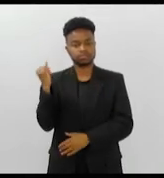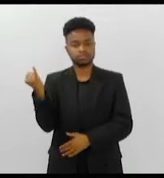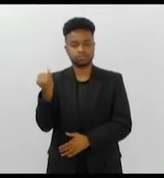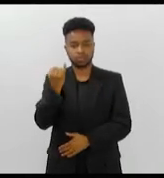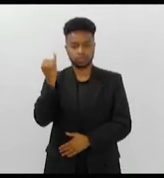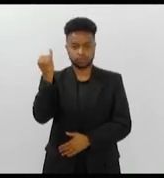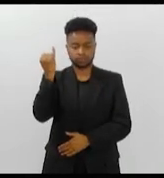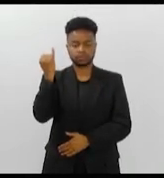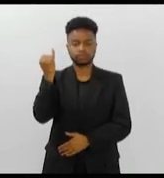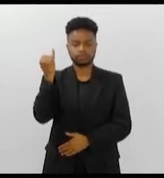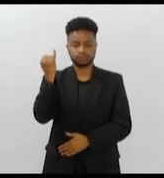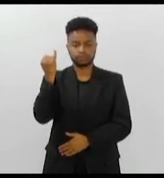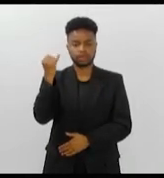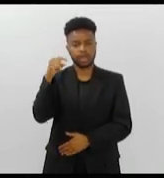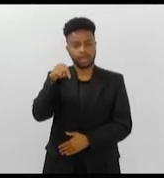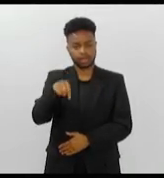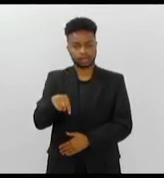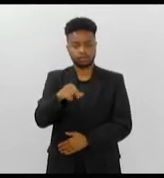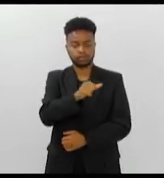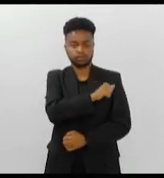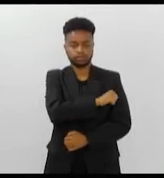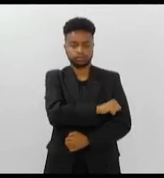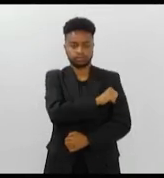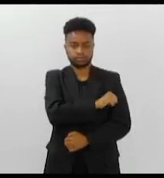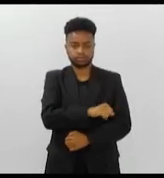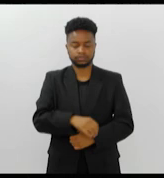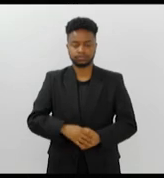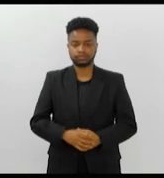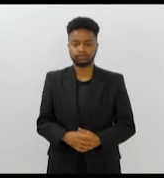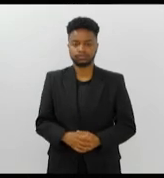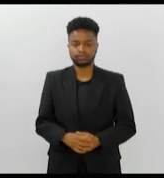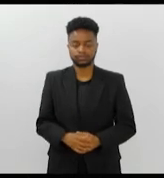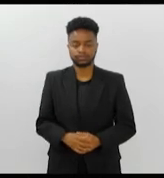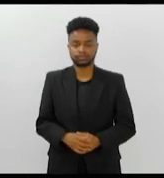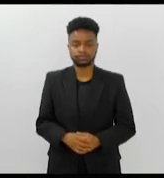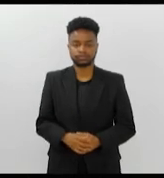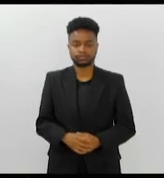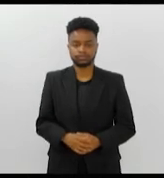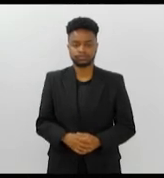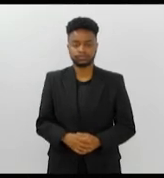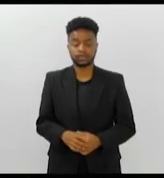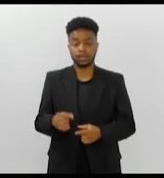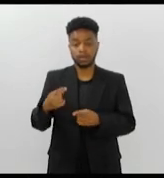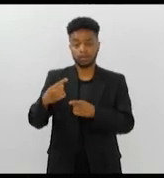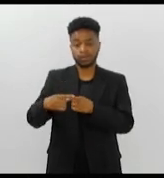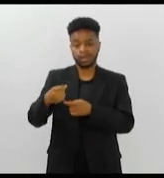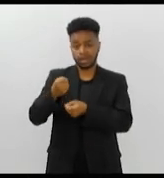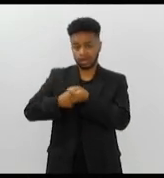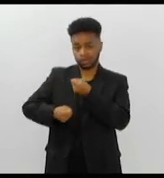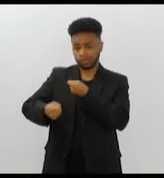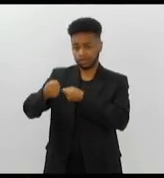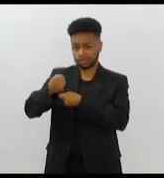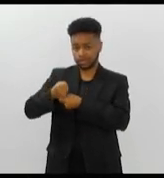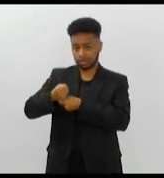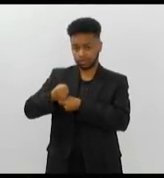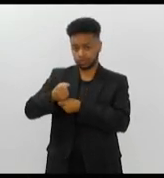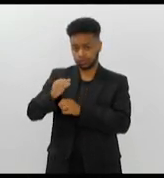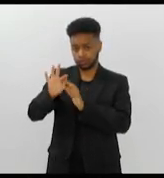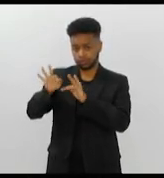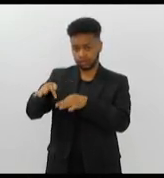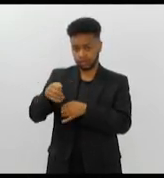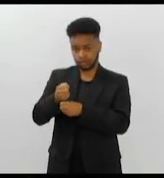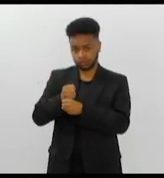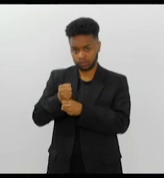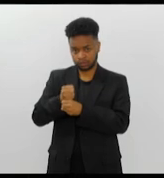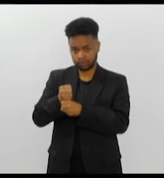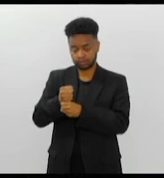importantes do nosso estado no final do ano passado